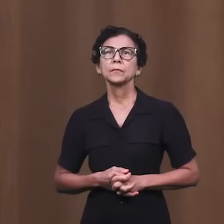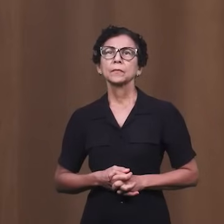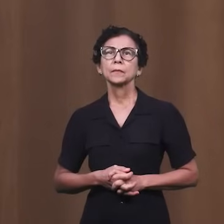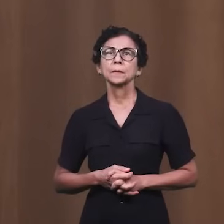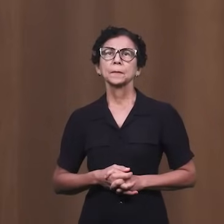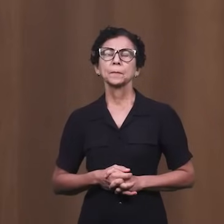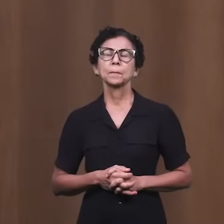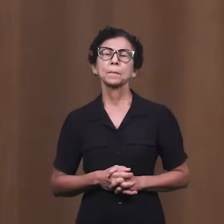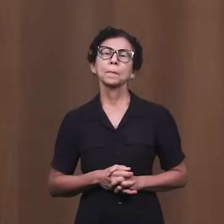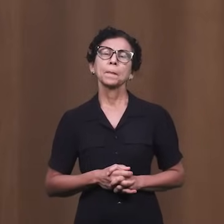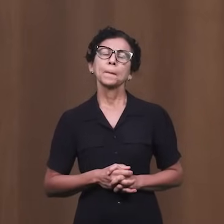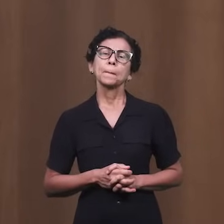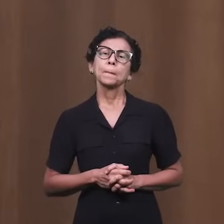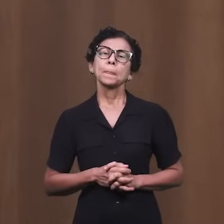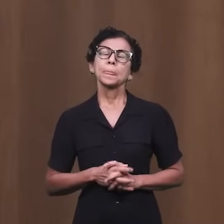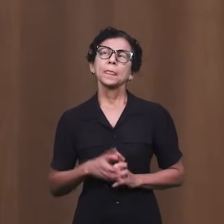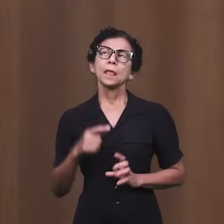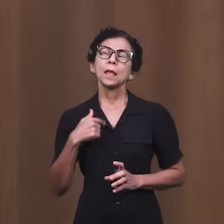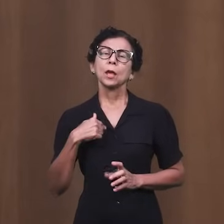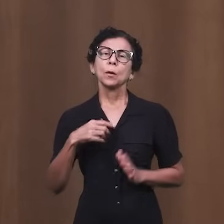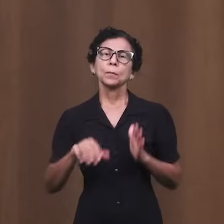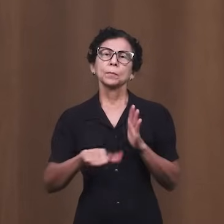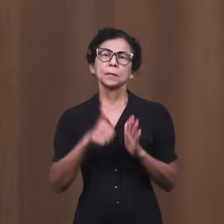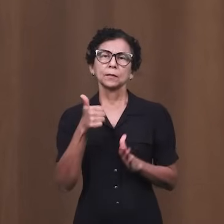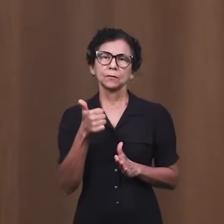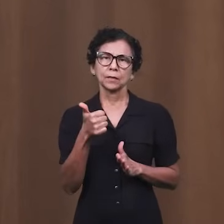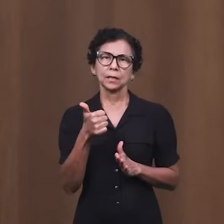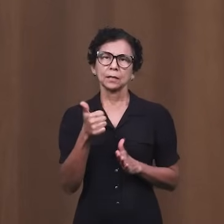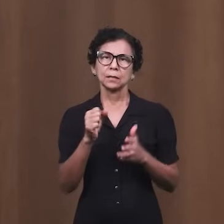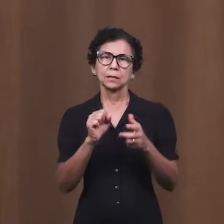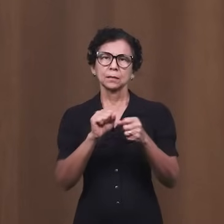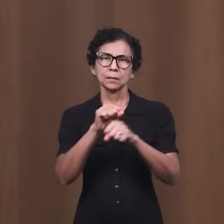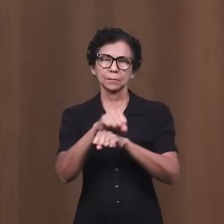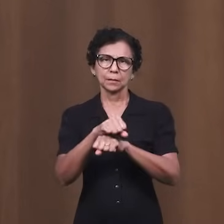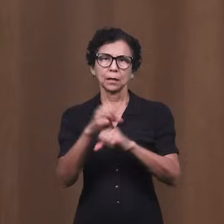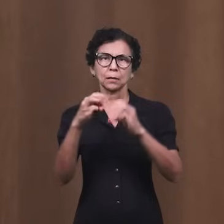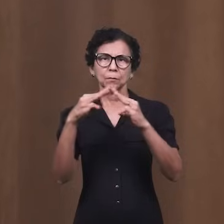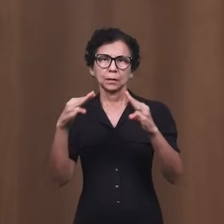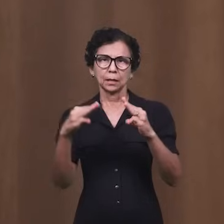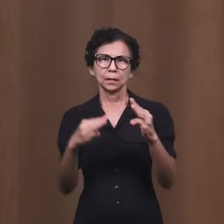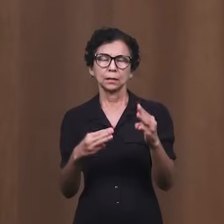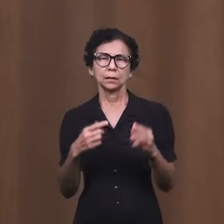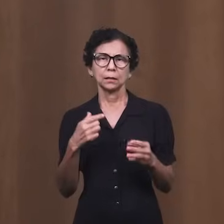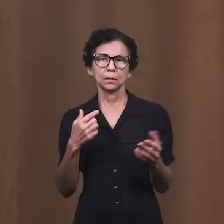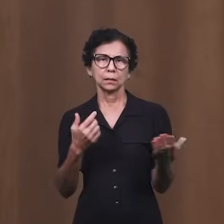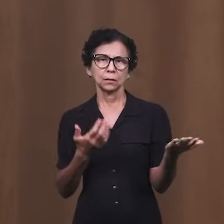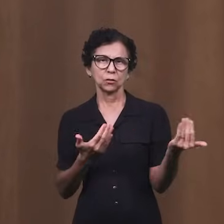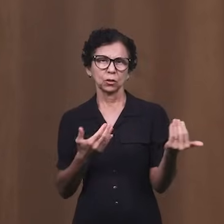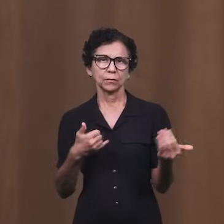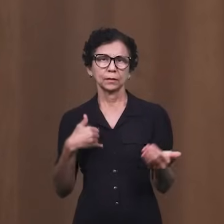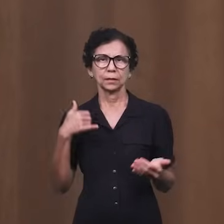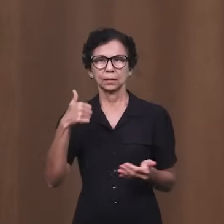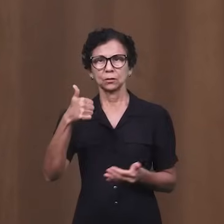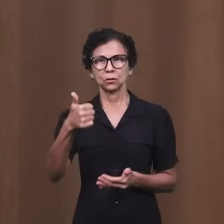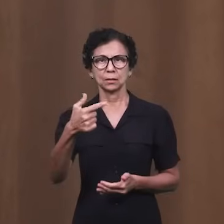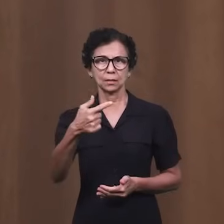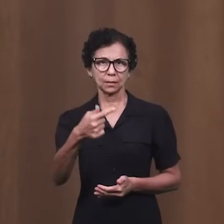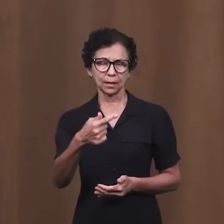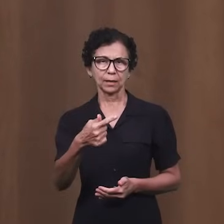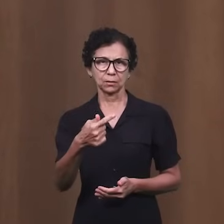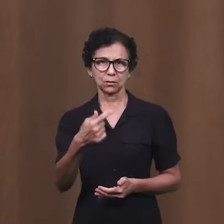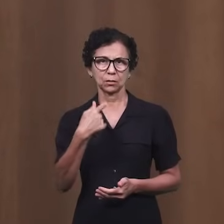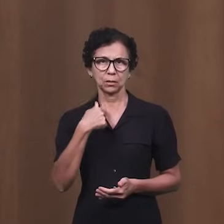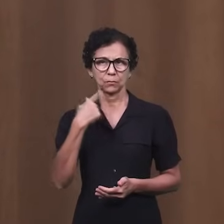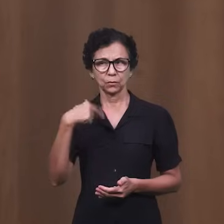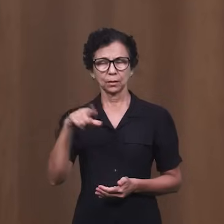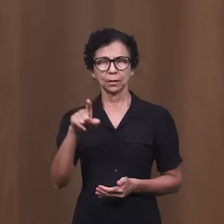eu fui ao primeiro seminário no manaim jovem eu tinha 17 anos e